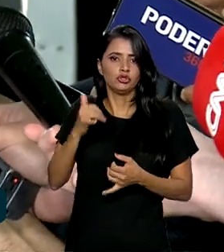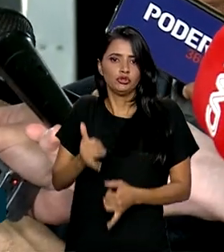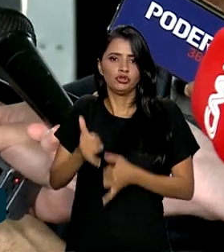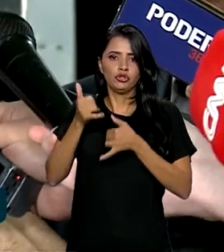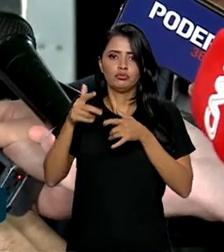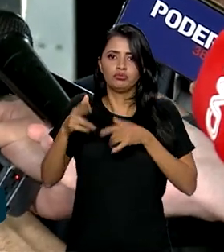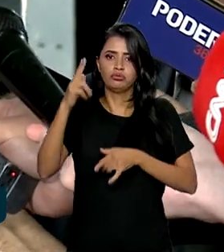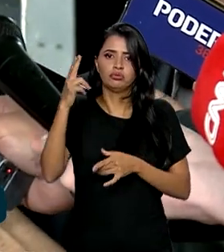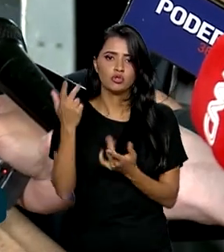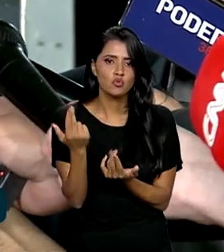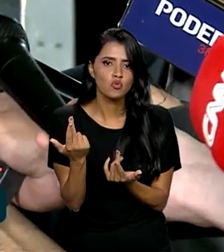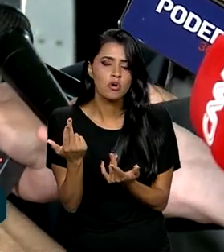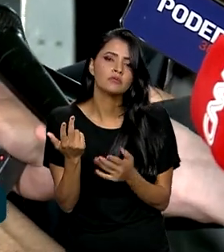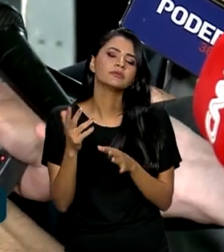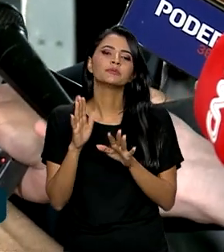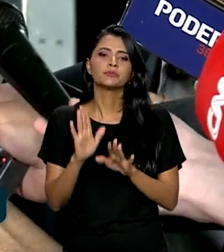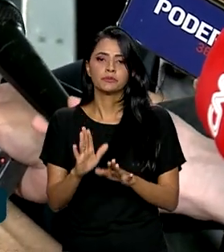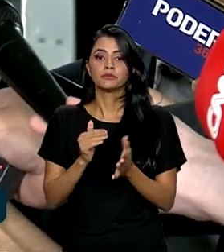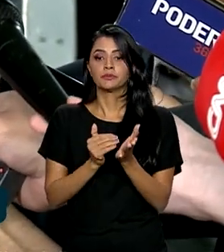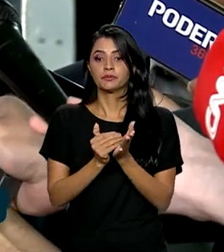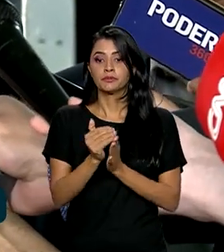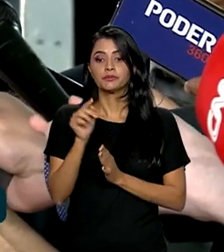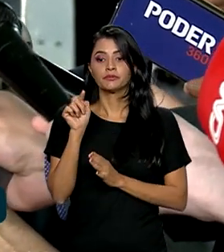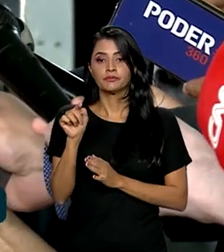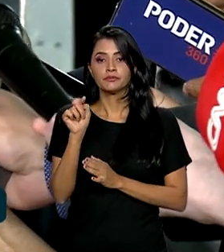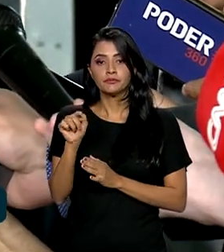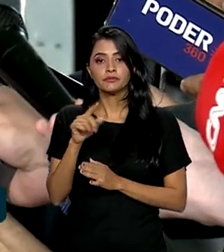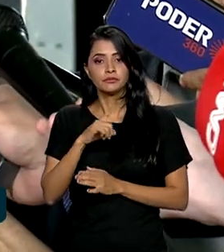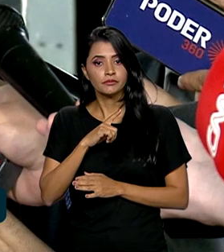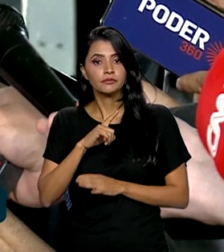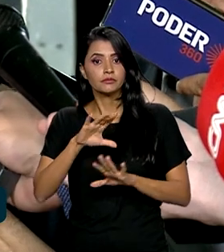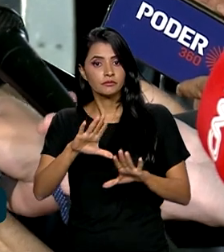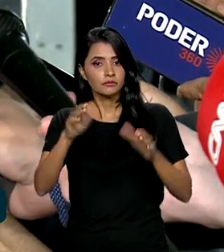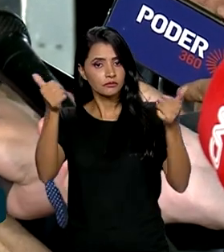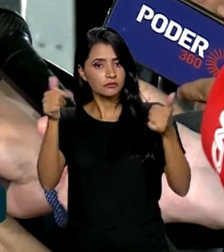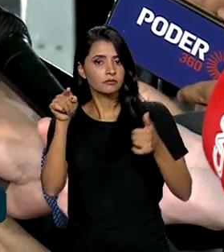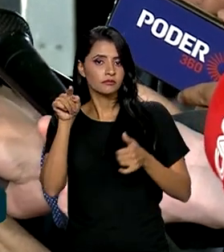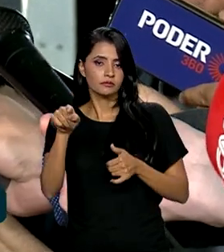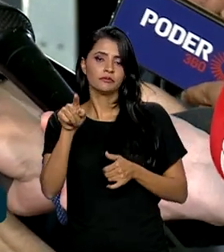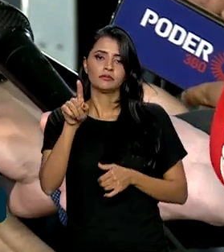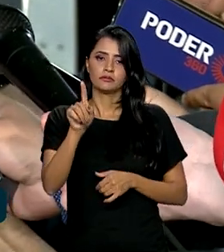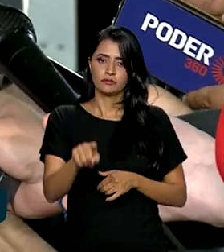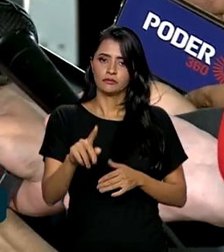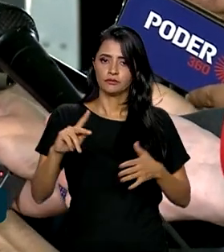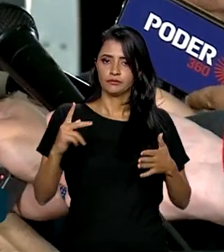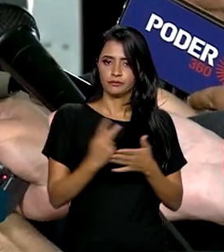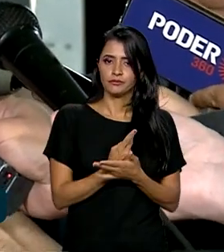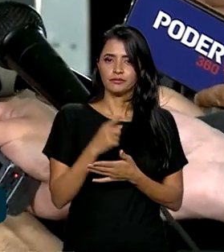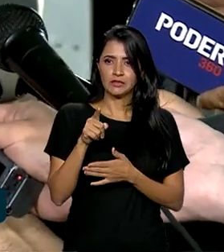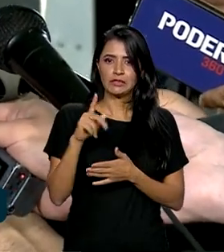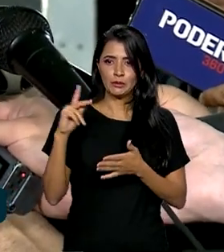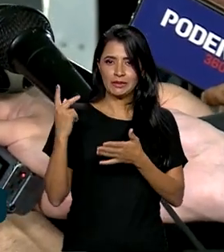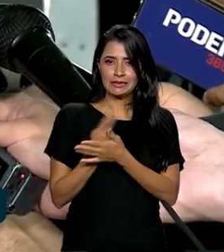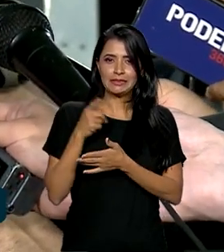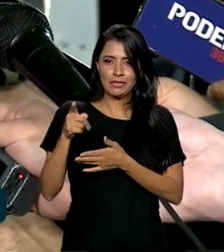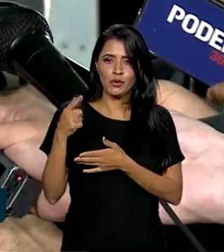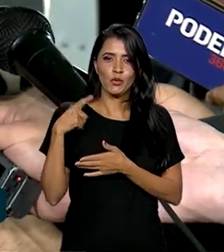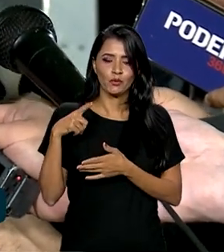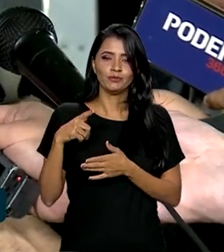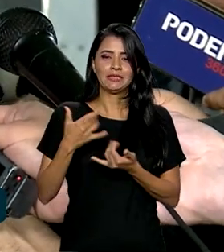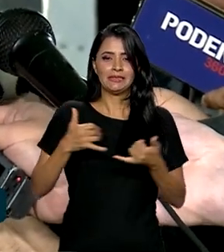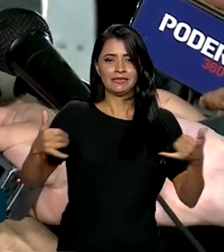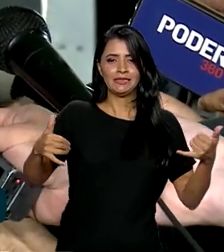todo. Ou seja, a partir desse evento, que é um evento que ocorreu numa linha da Eletrobras, da